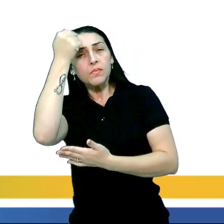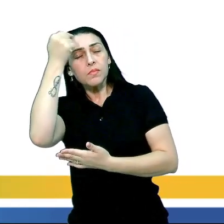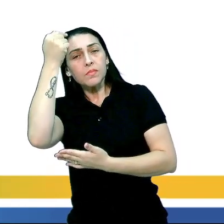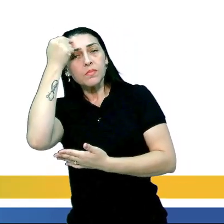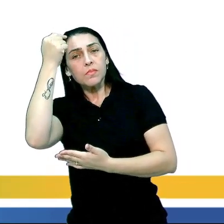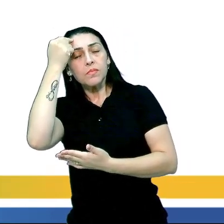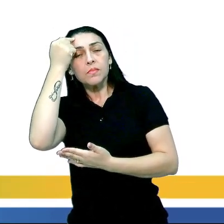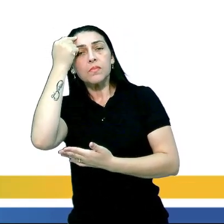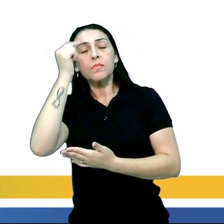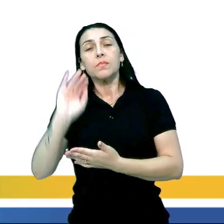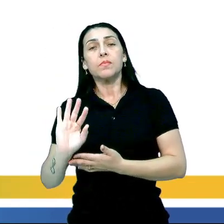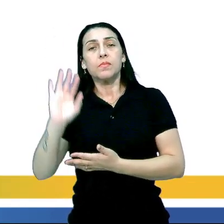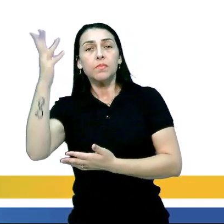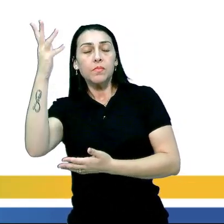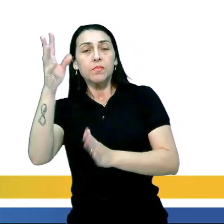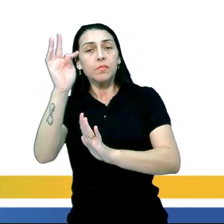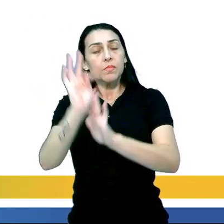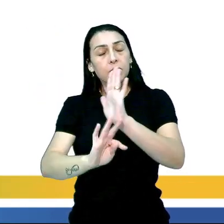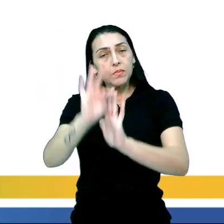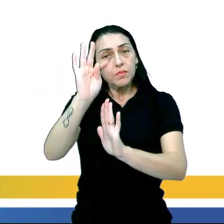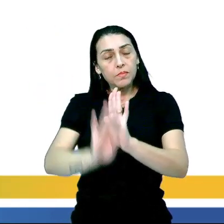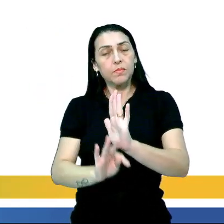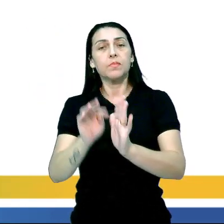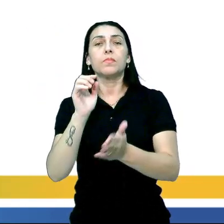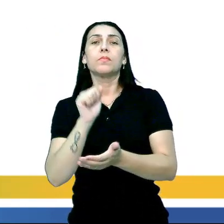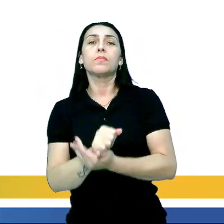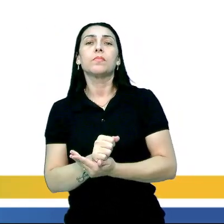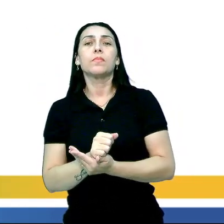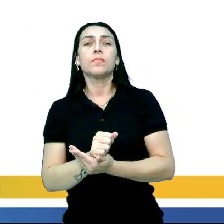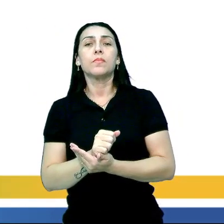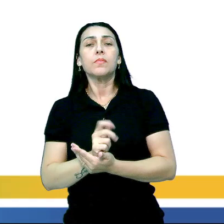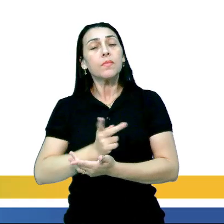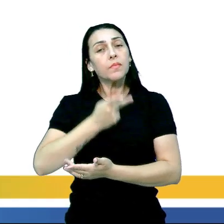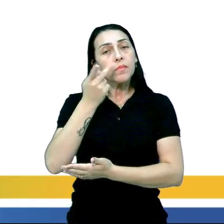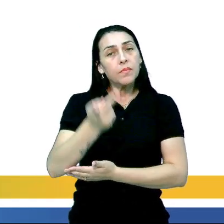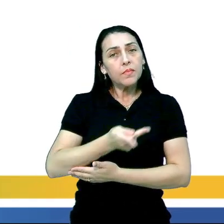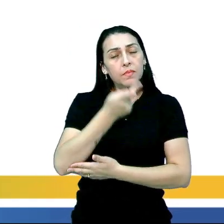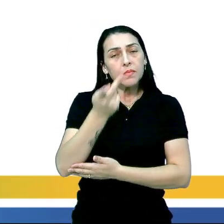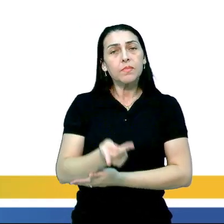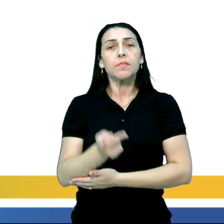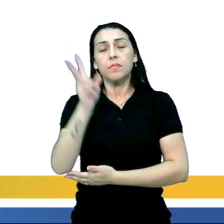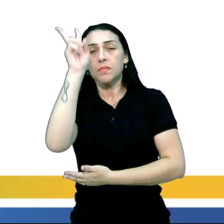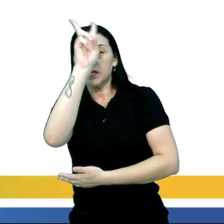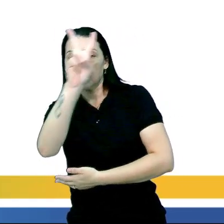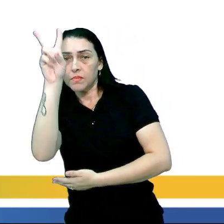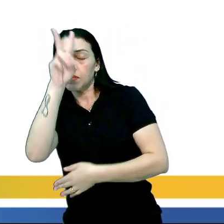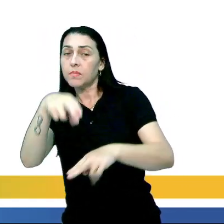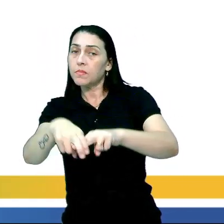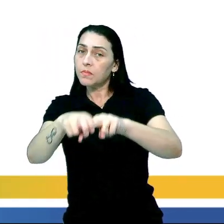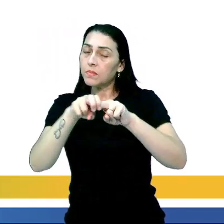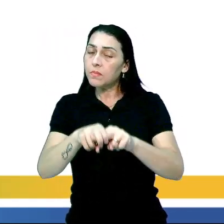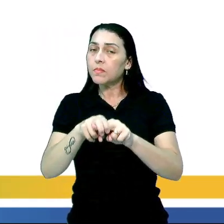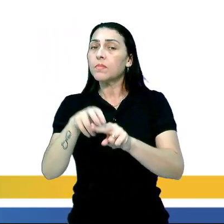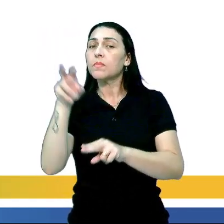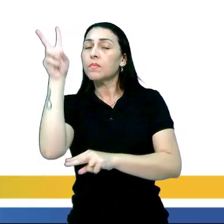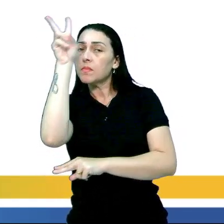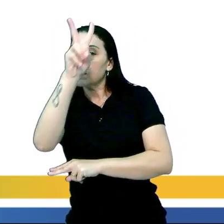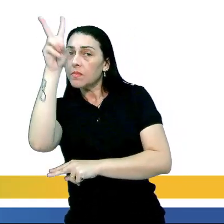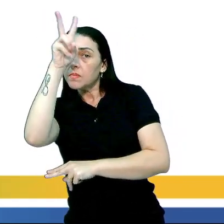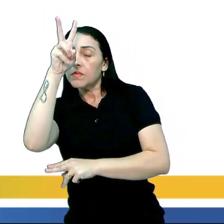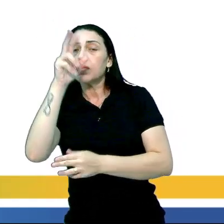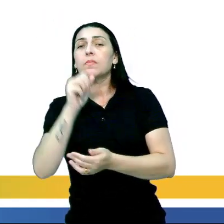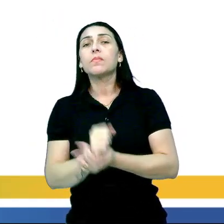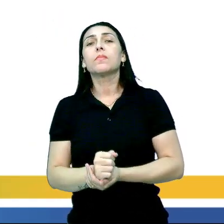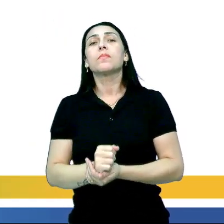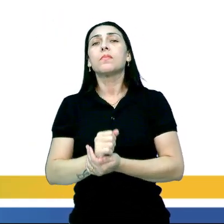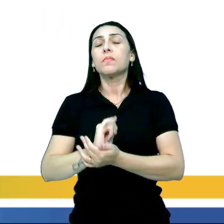a cena, e aí o texto narrativo é aquele que narra uma história. Por isso que ele é narrativo, porque ele narra,